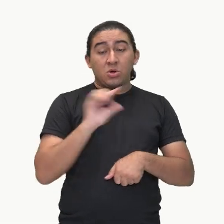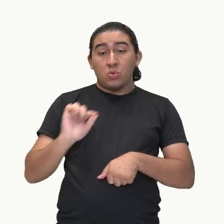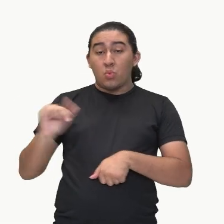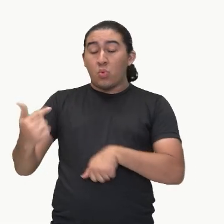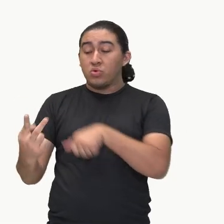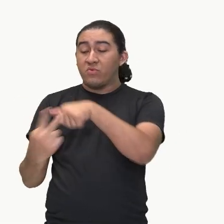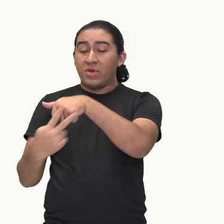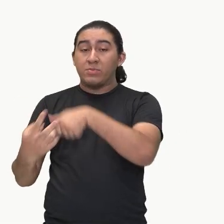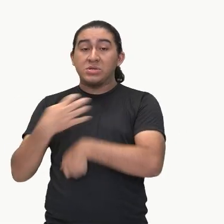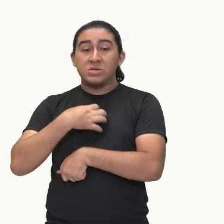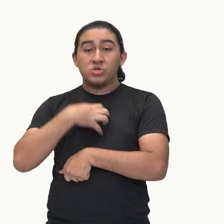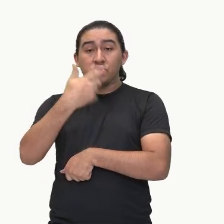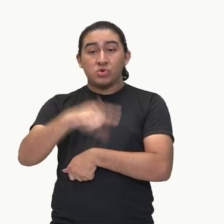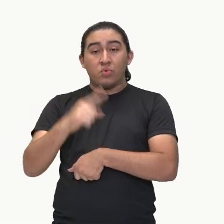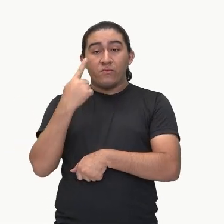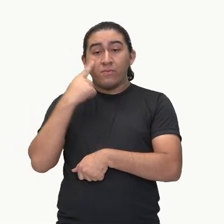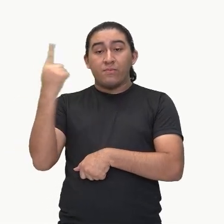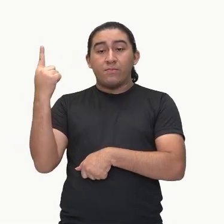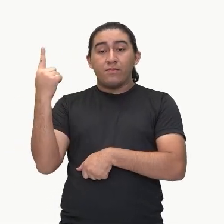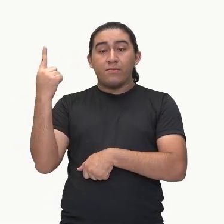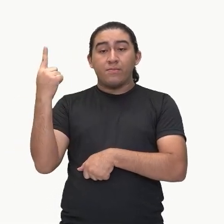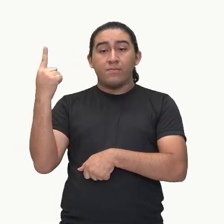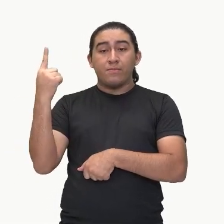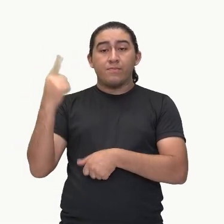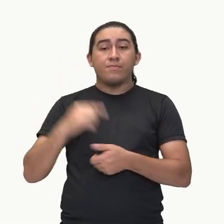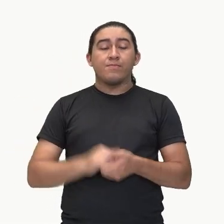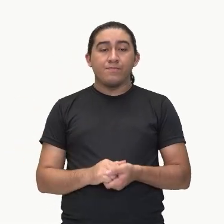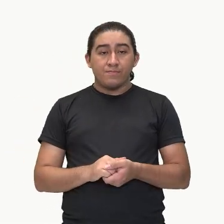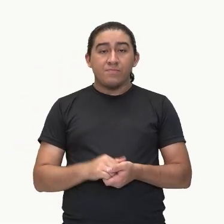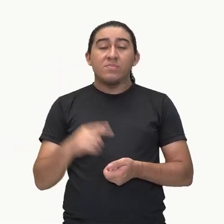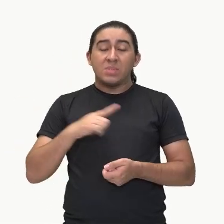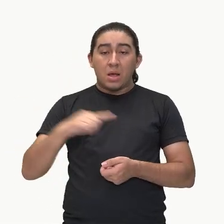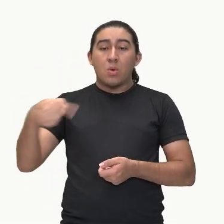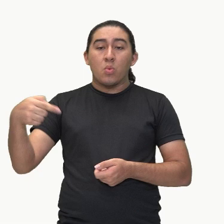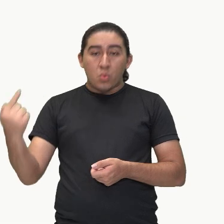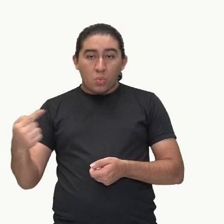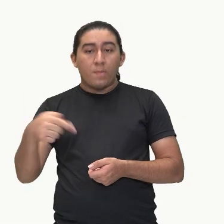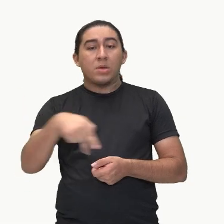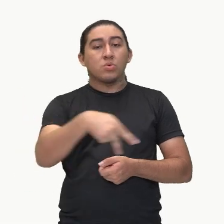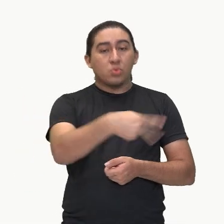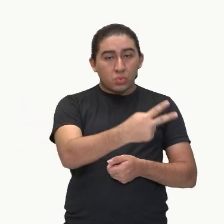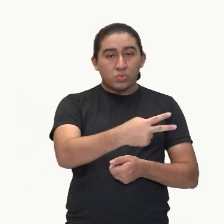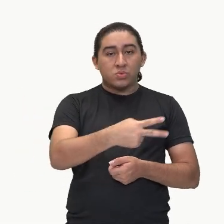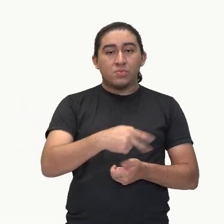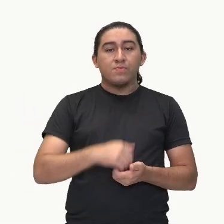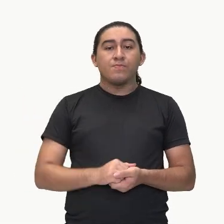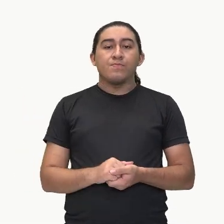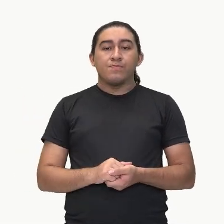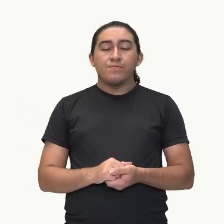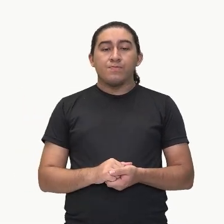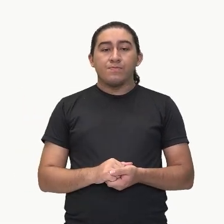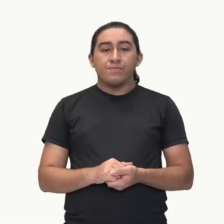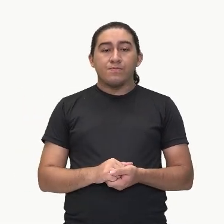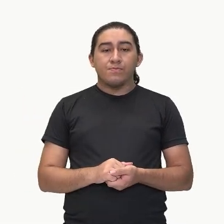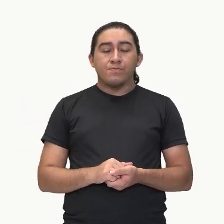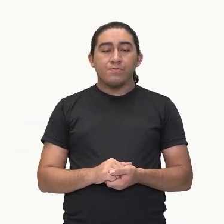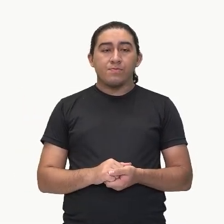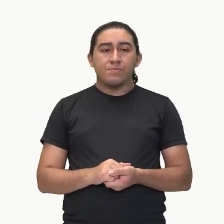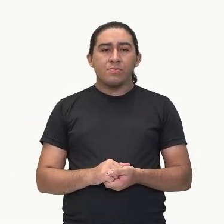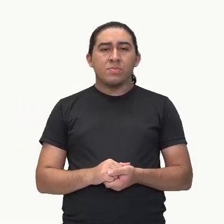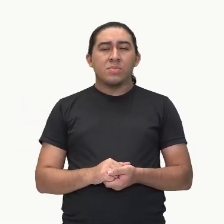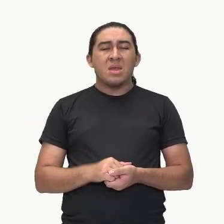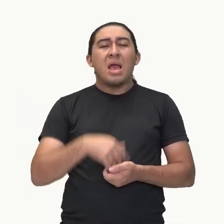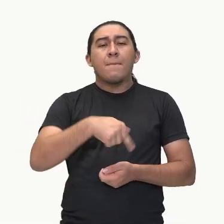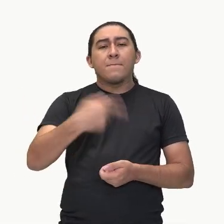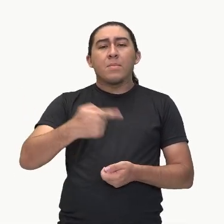sentir aqui novamente, tá? Então, tenho duas orações, período composto. Aí, a primeira oração é a seguinte, ora